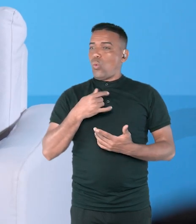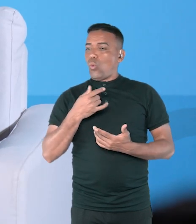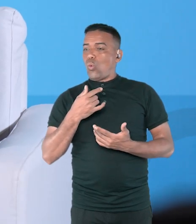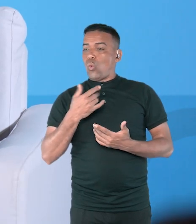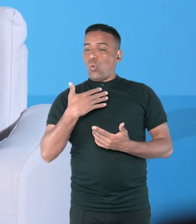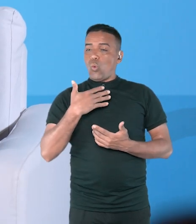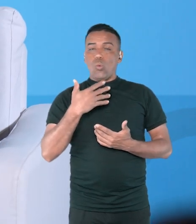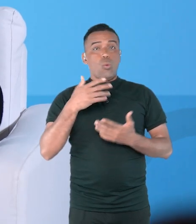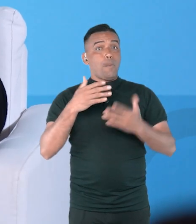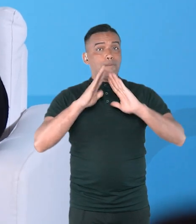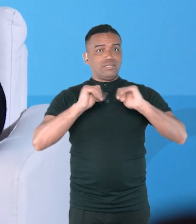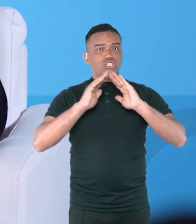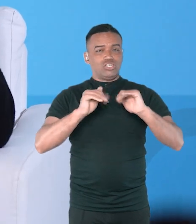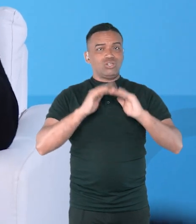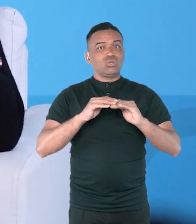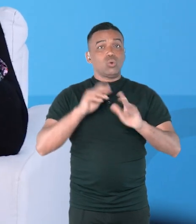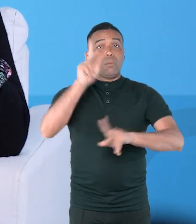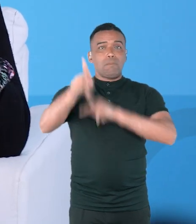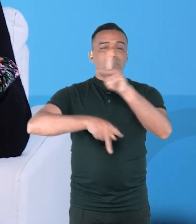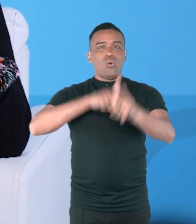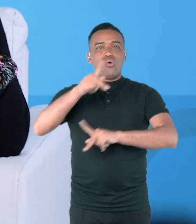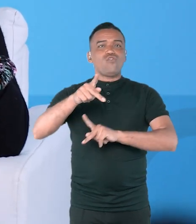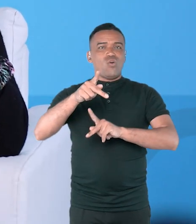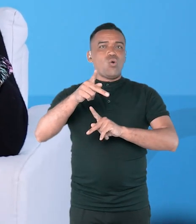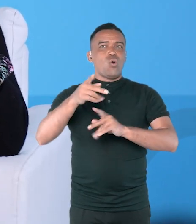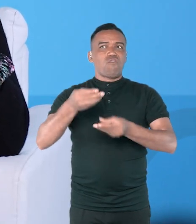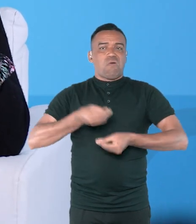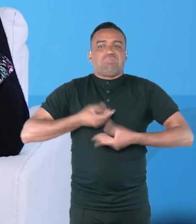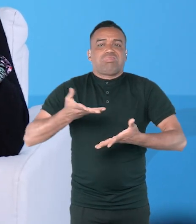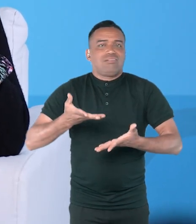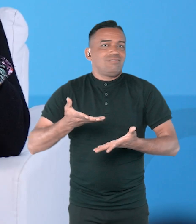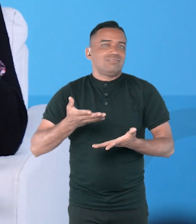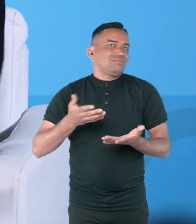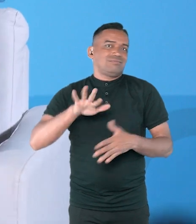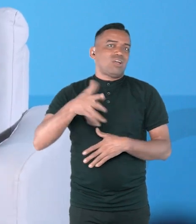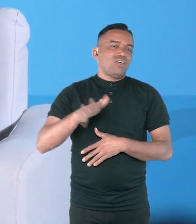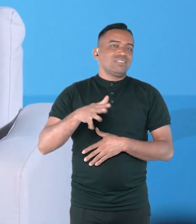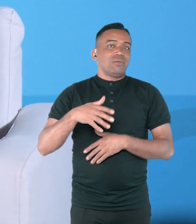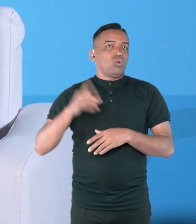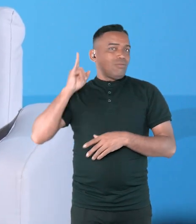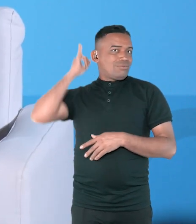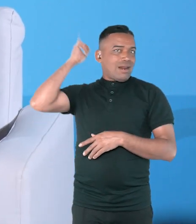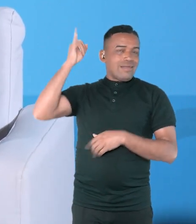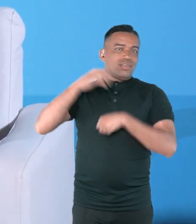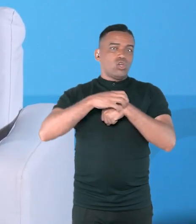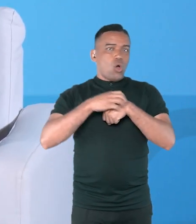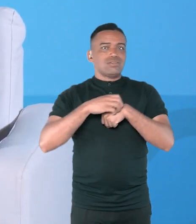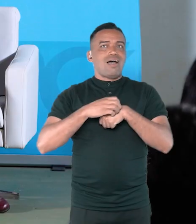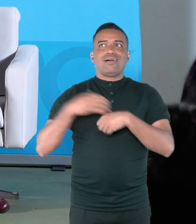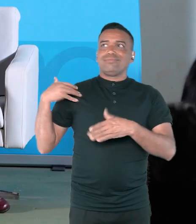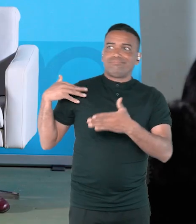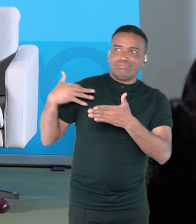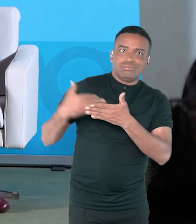ao chamado eu quero agradar o público, ponto, eu talvez estivesse fazendo o Trair e Coçar até hoje, que